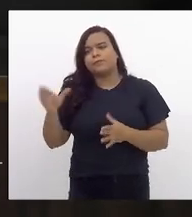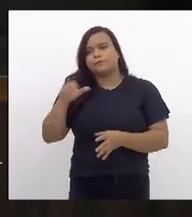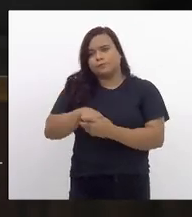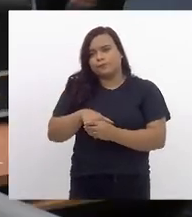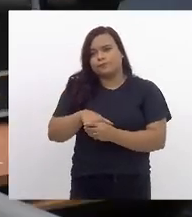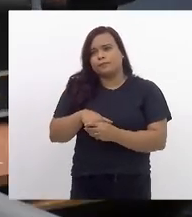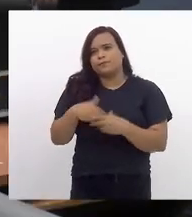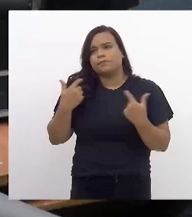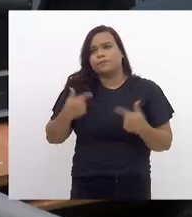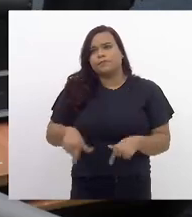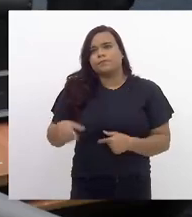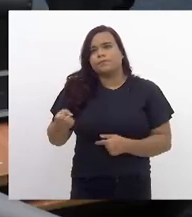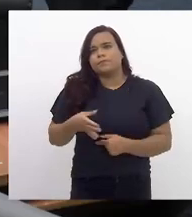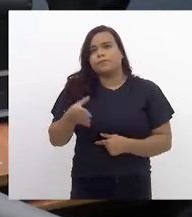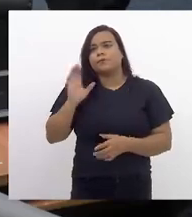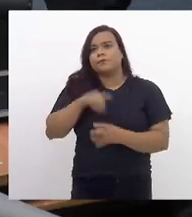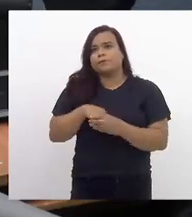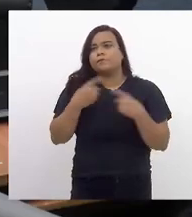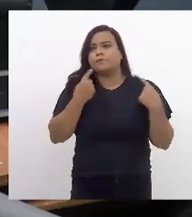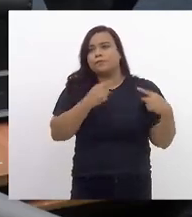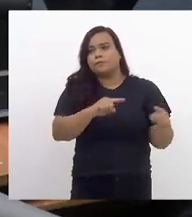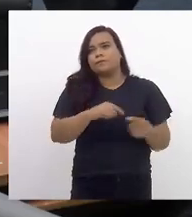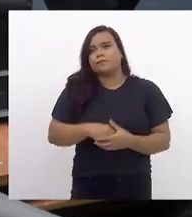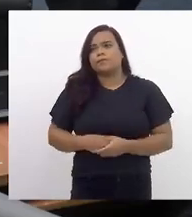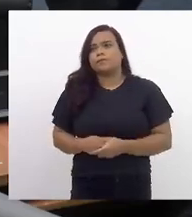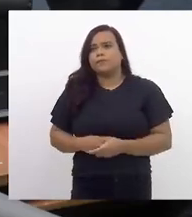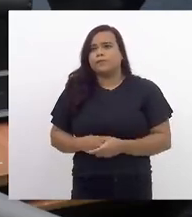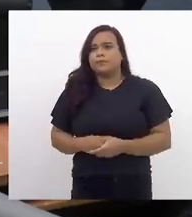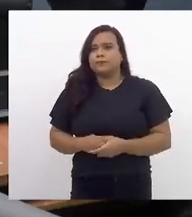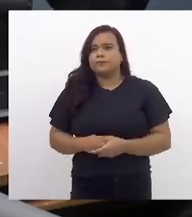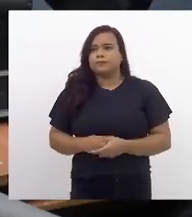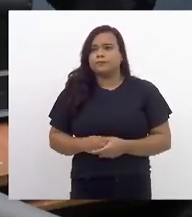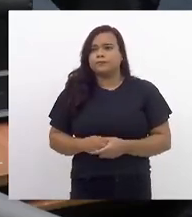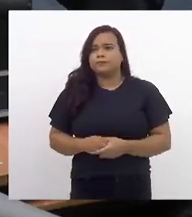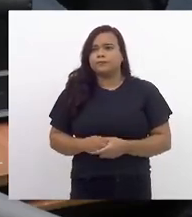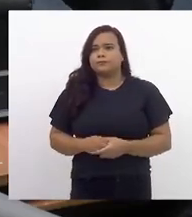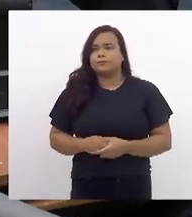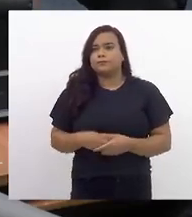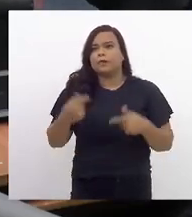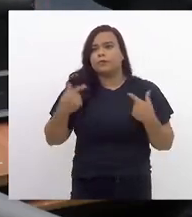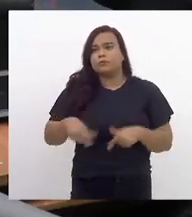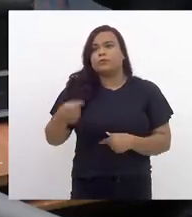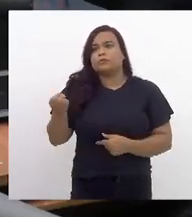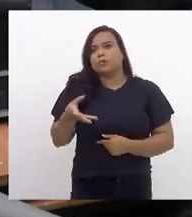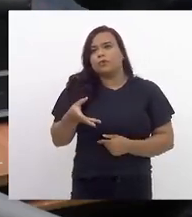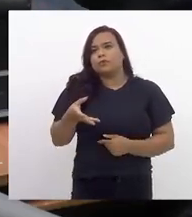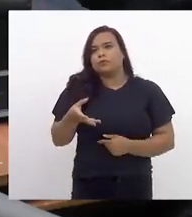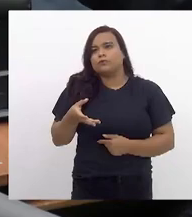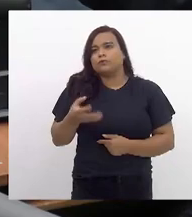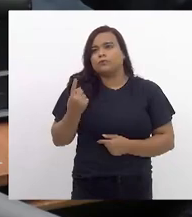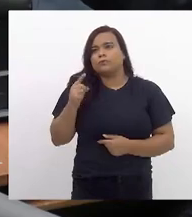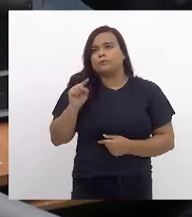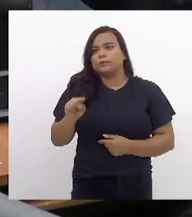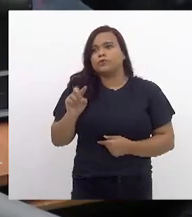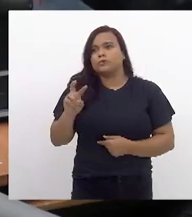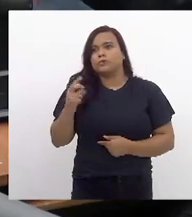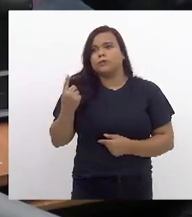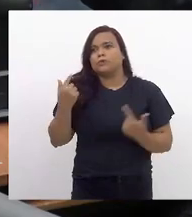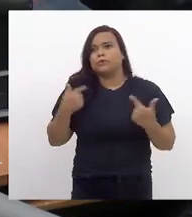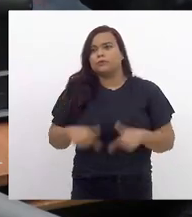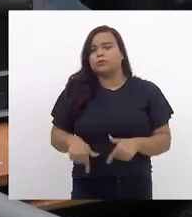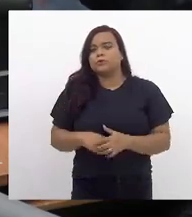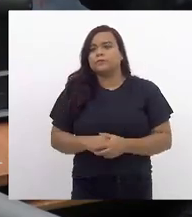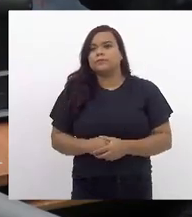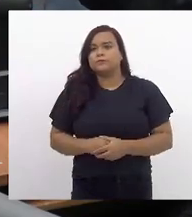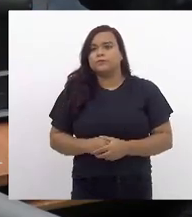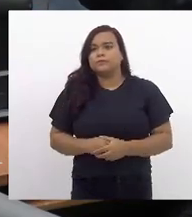novo. Voto contrário, presidente. No 998, projeto, é, abstenção do novo e 1051, abstenção do novo.